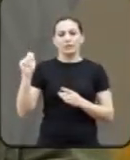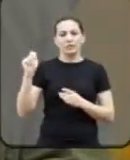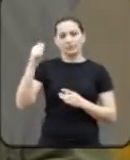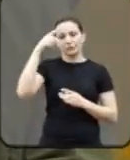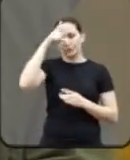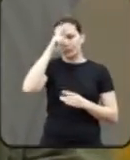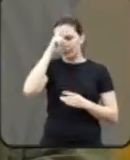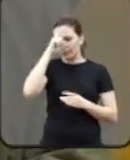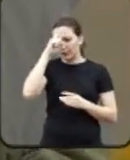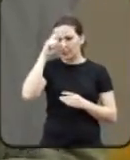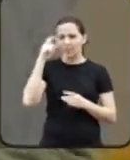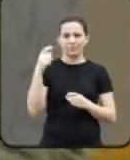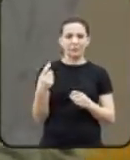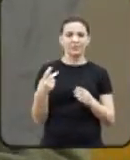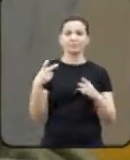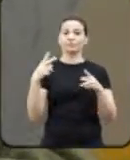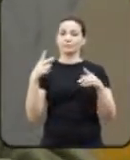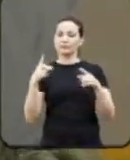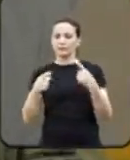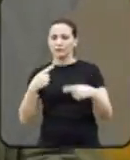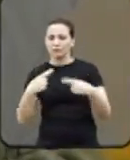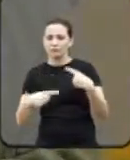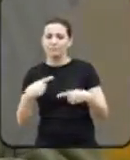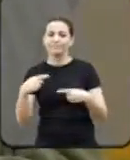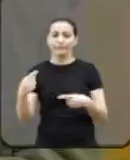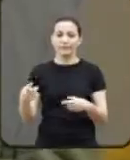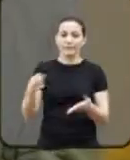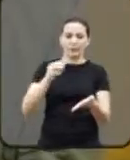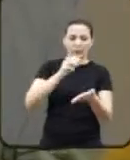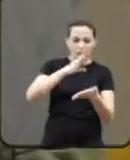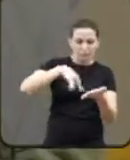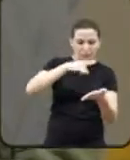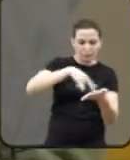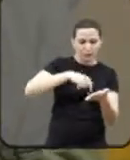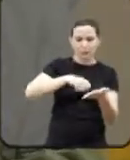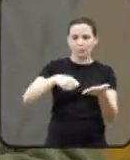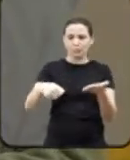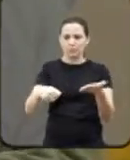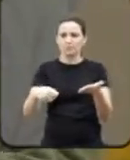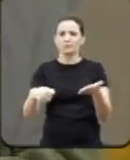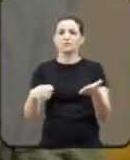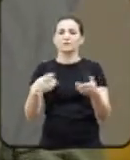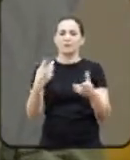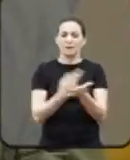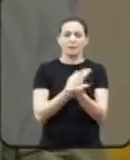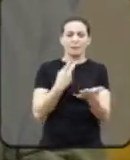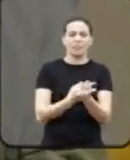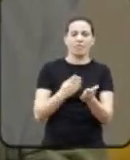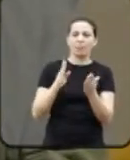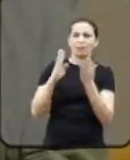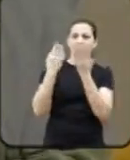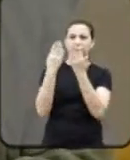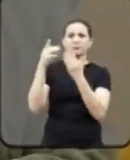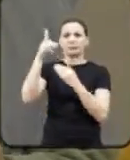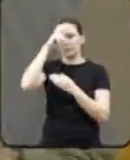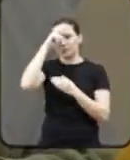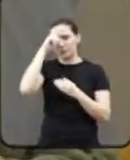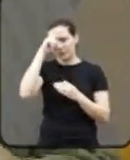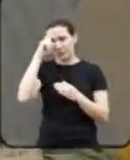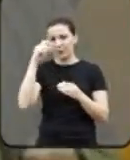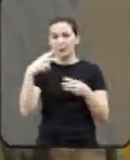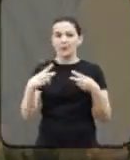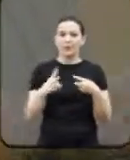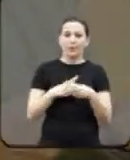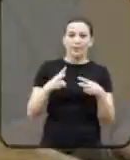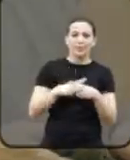uma guerra para tentar fechar a gota de leite, para dizer que foi contratado irregularmente, então vamos fechar a gota, né? Quando a briga